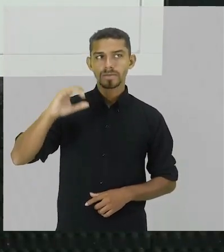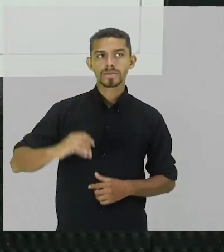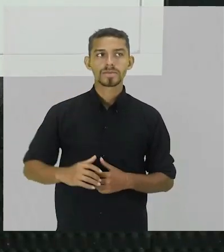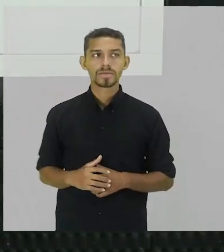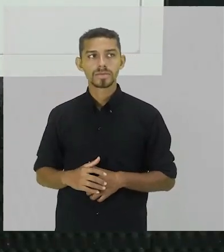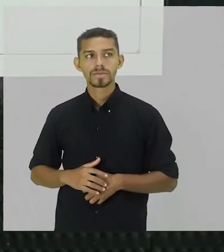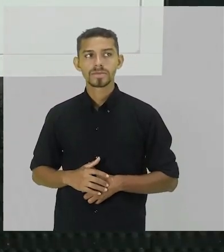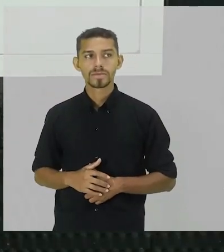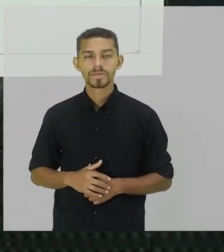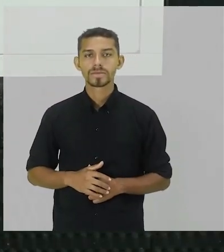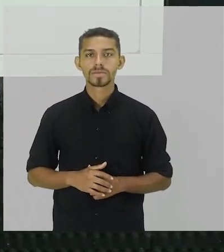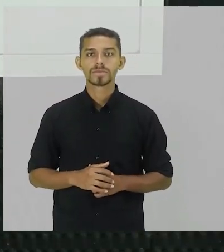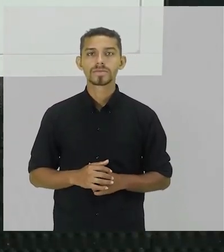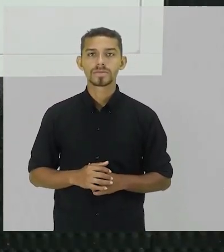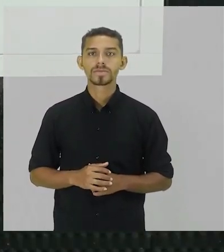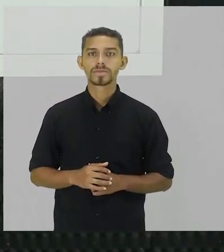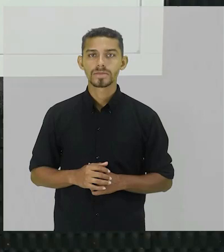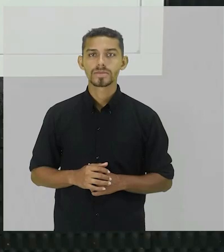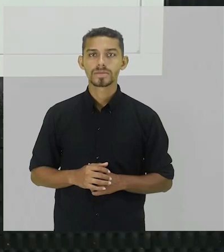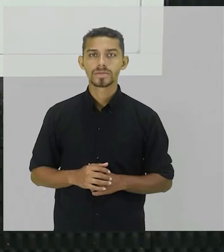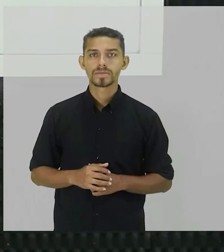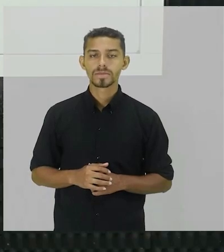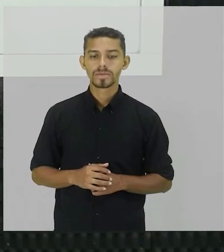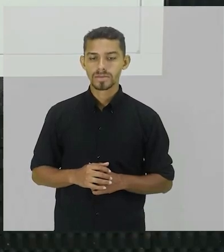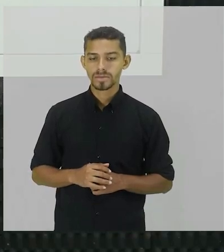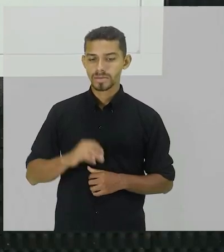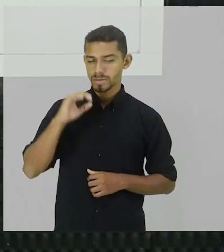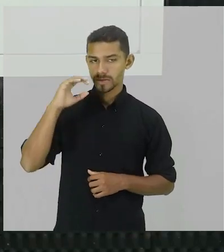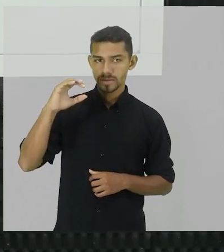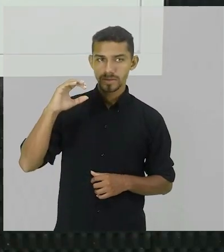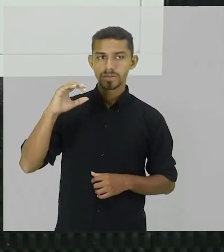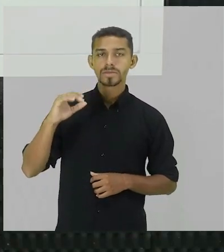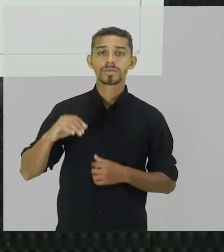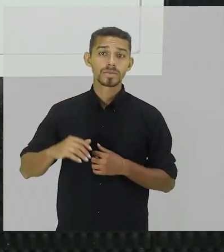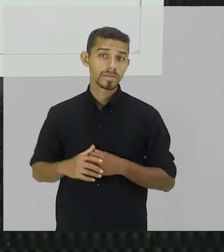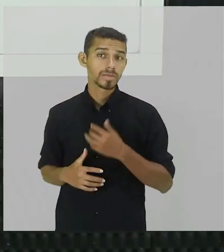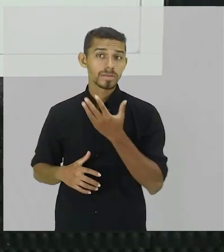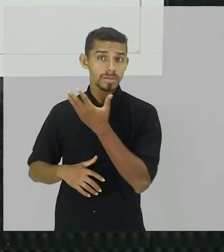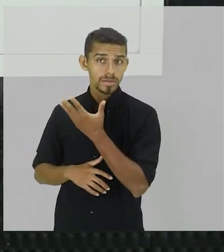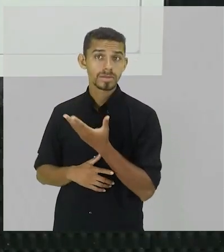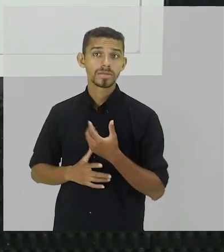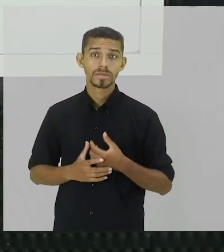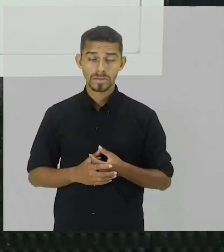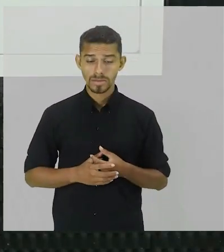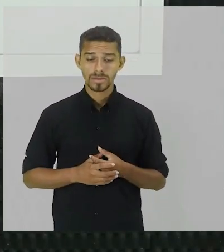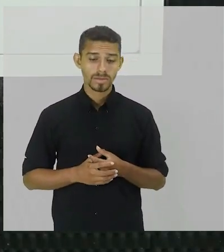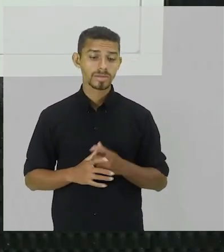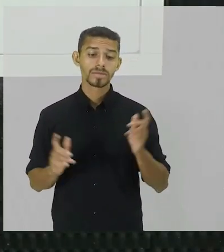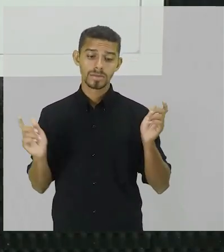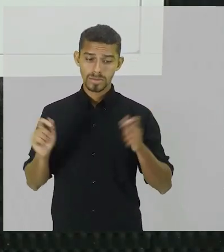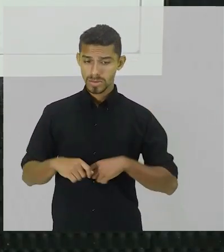a letra C de casa, tá? Então basta calcular o valor de uma